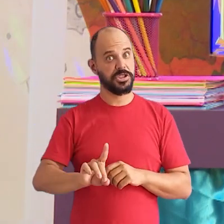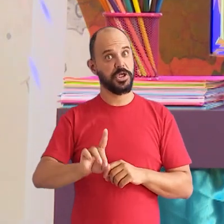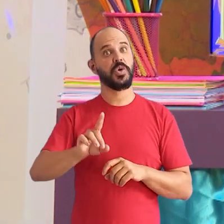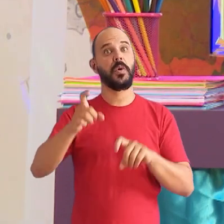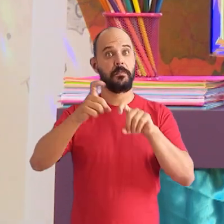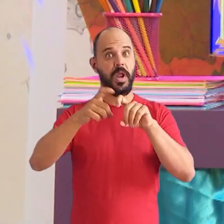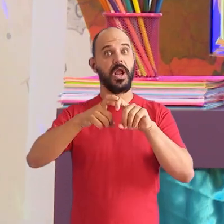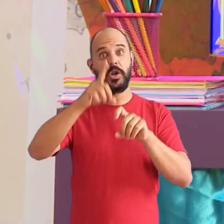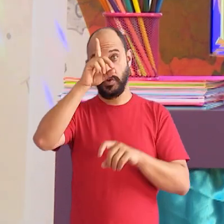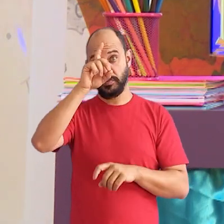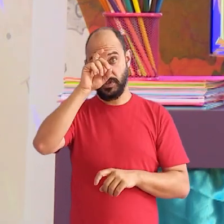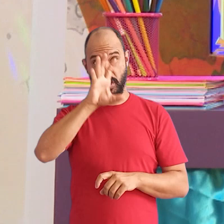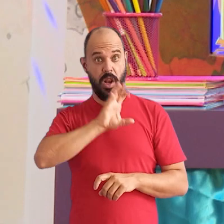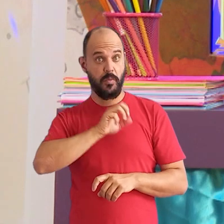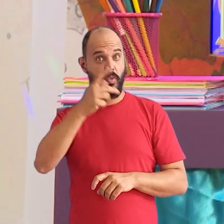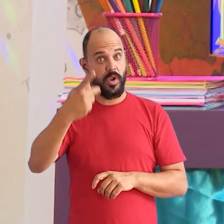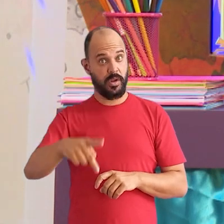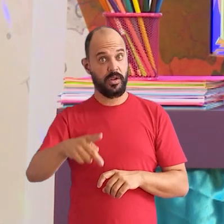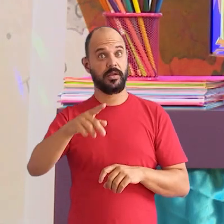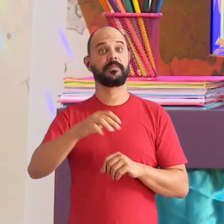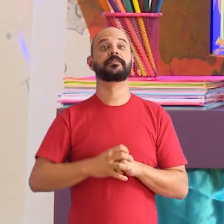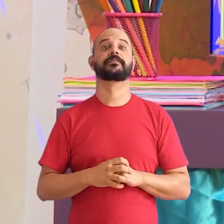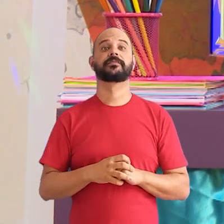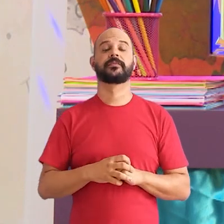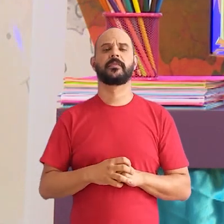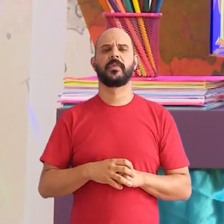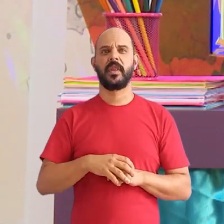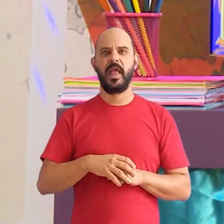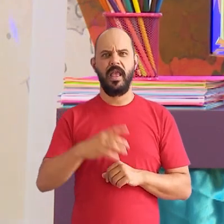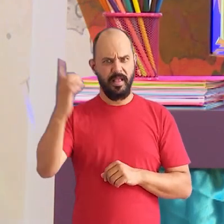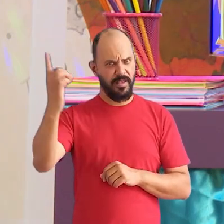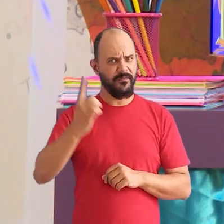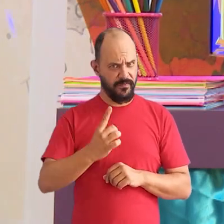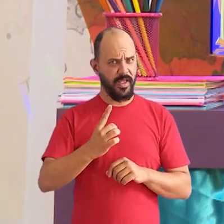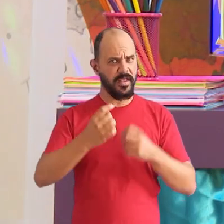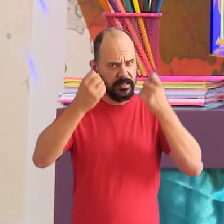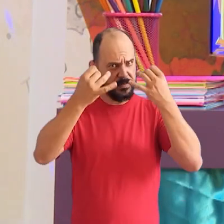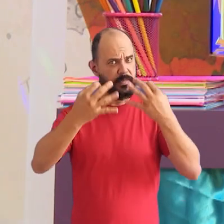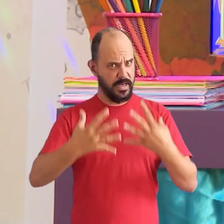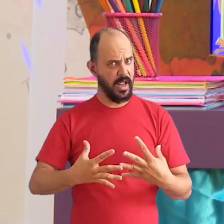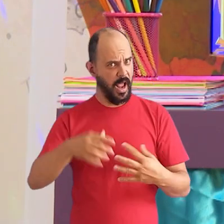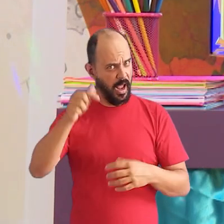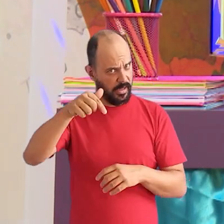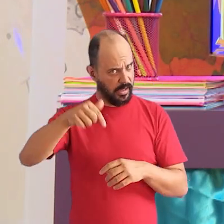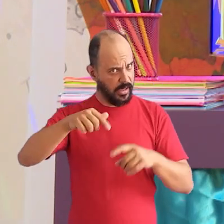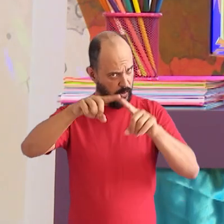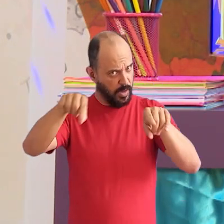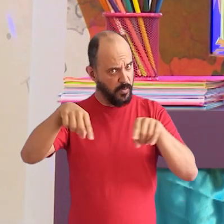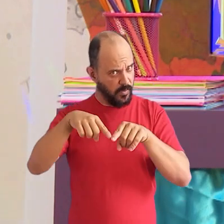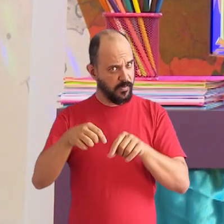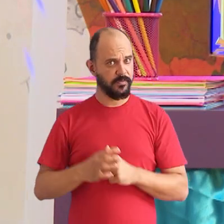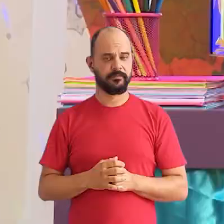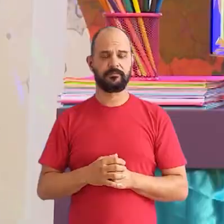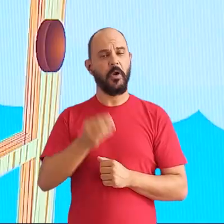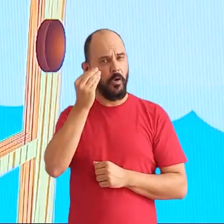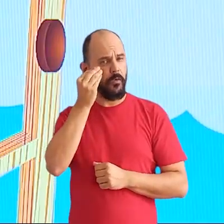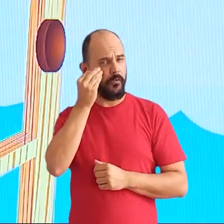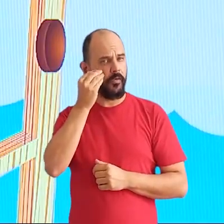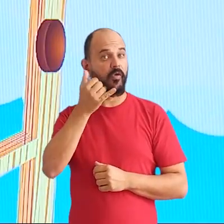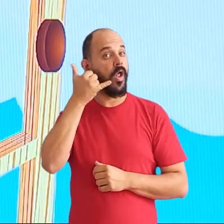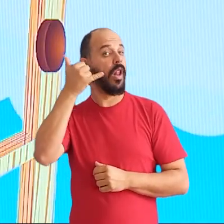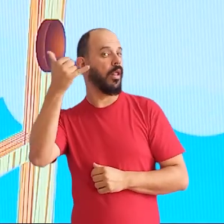diretor médico do Hospital de Amor Infanto-Juvenil. Será que ele topa vir para desvendar de vez esse mistério aqui no nosso